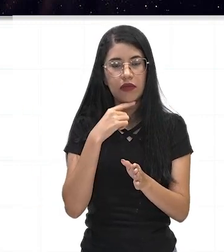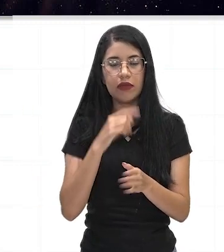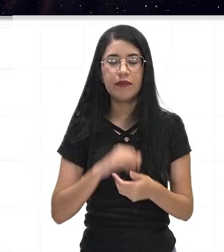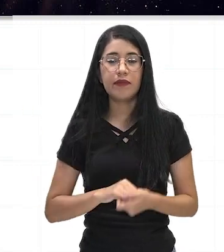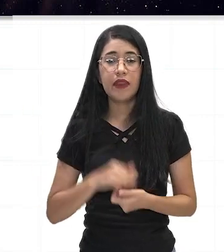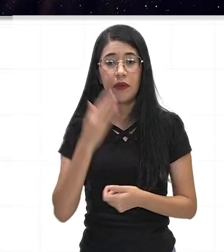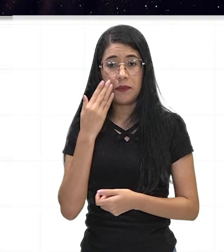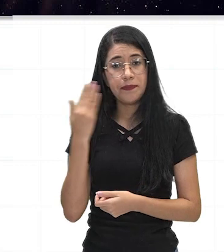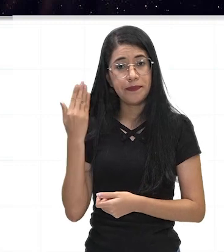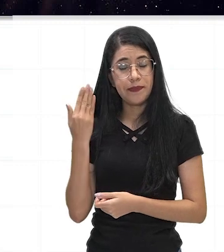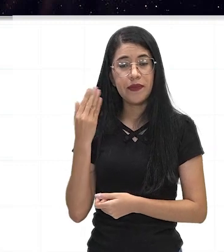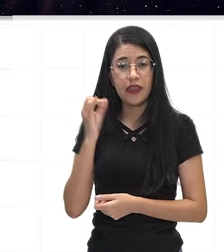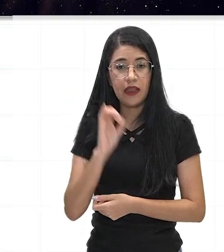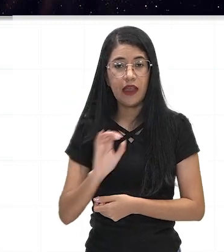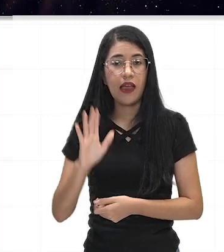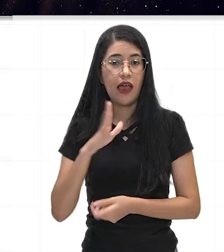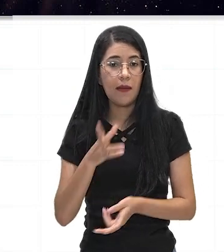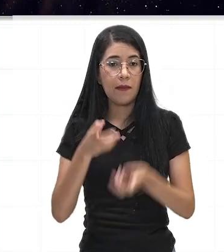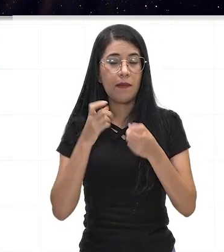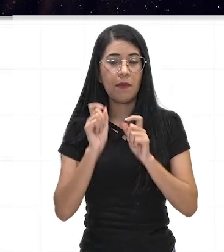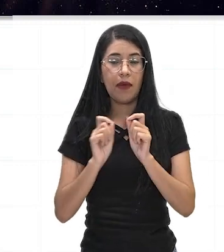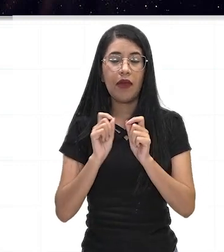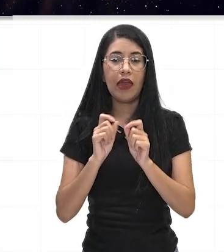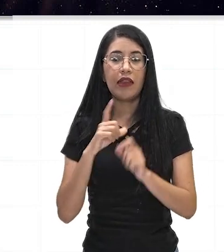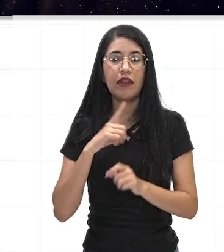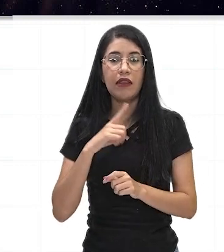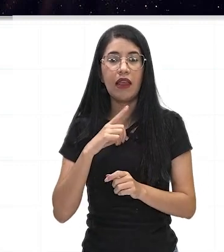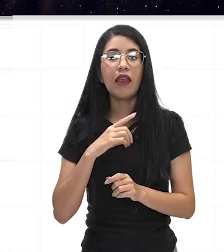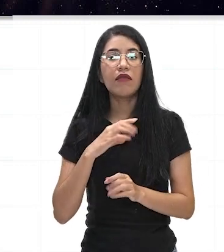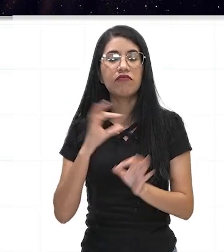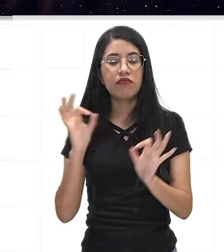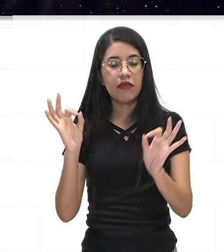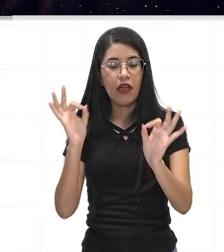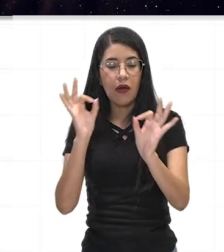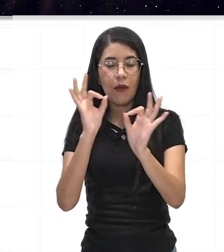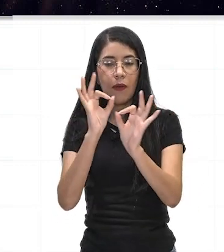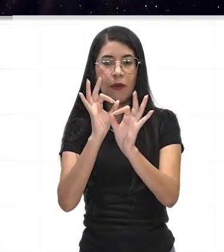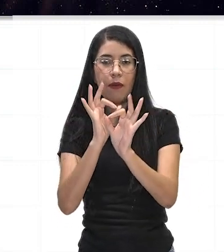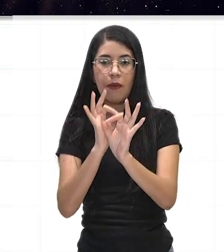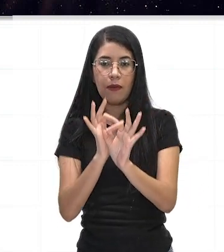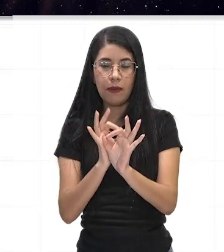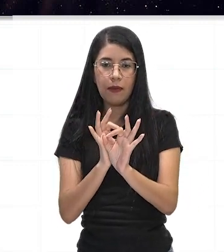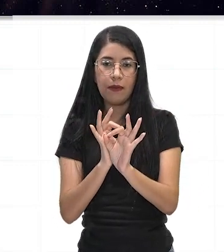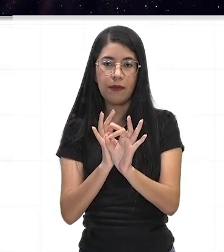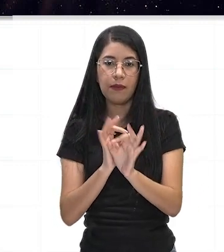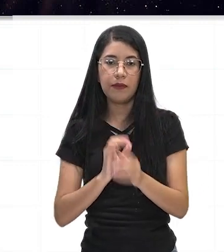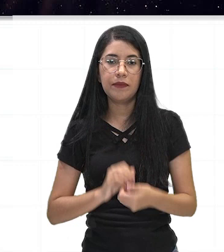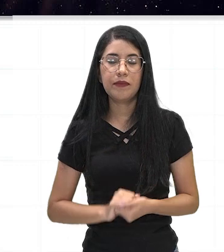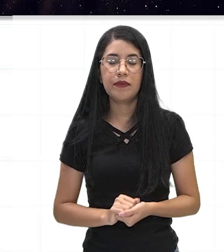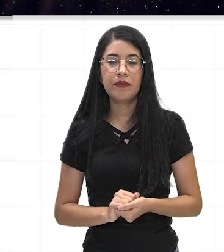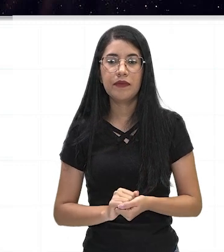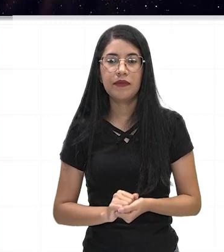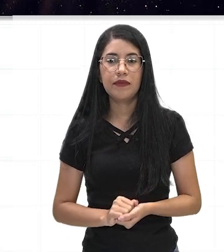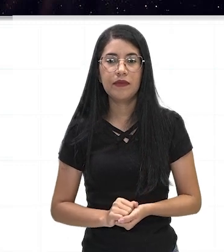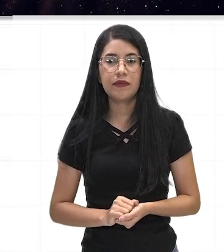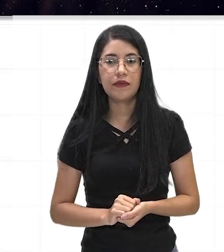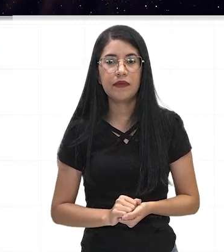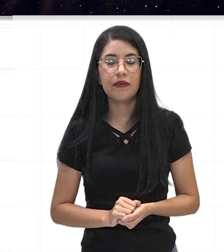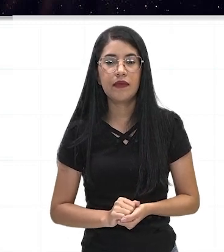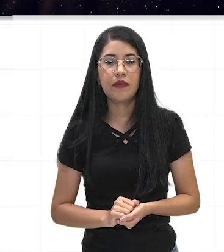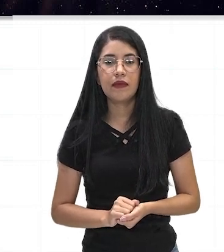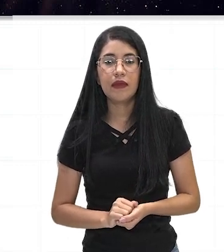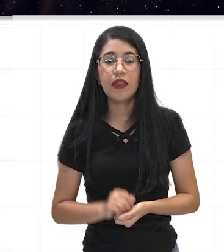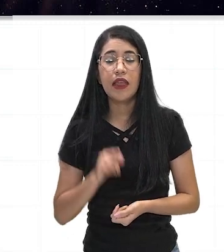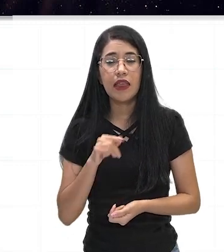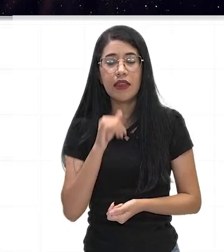consegue observar ali, nós temos os astros, né, ocupando determinadas posições, ali como a gente pôde observar. E